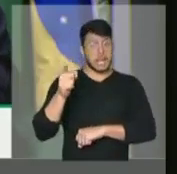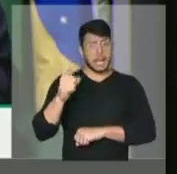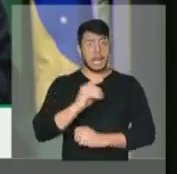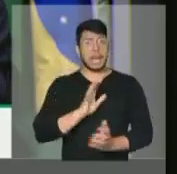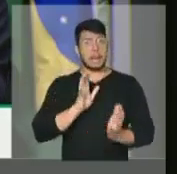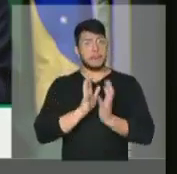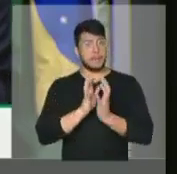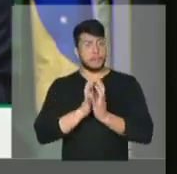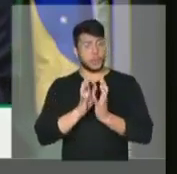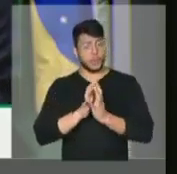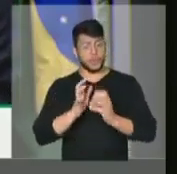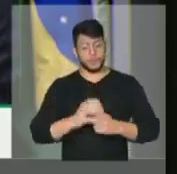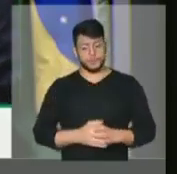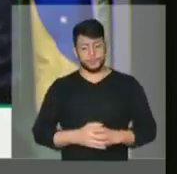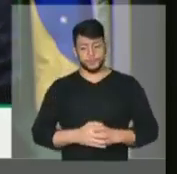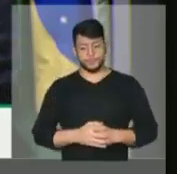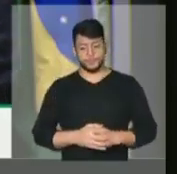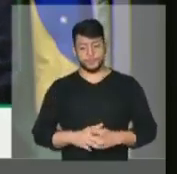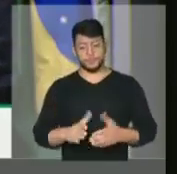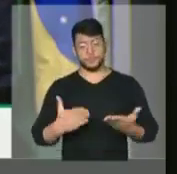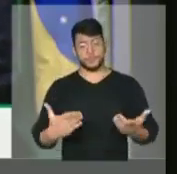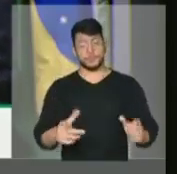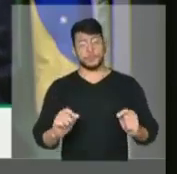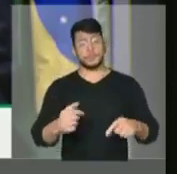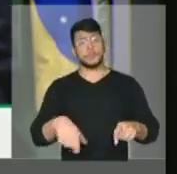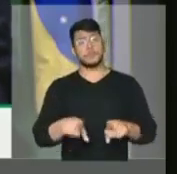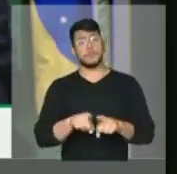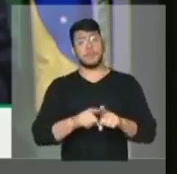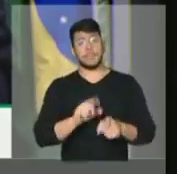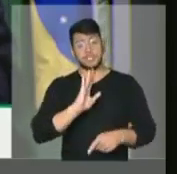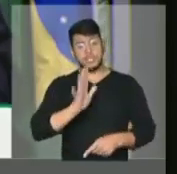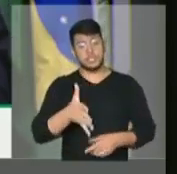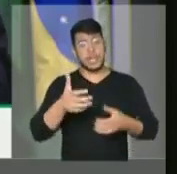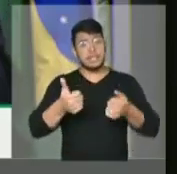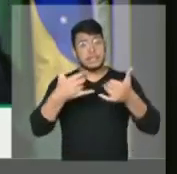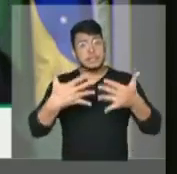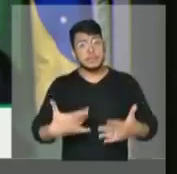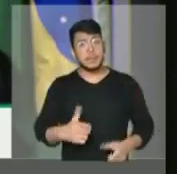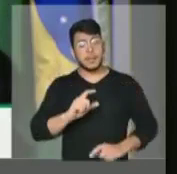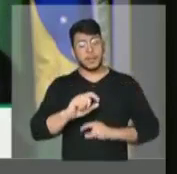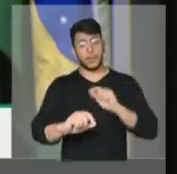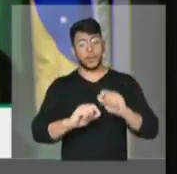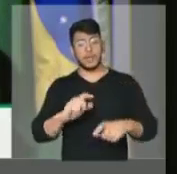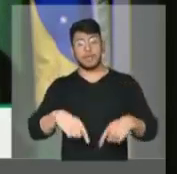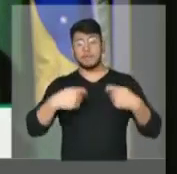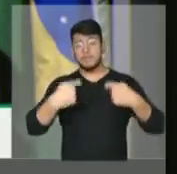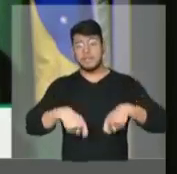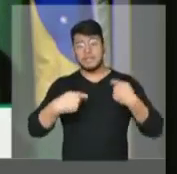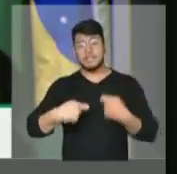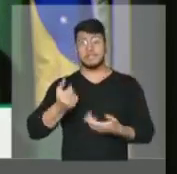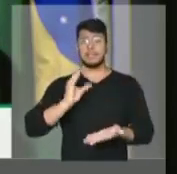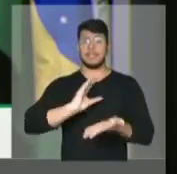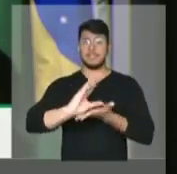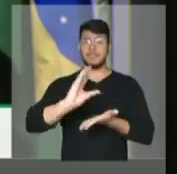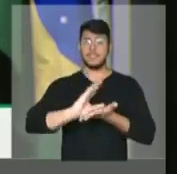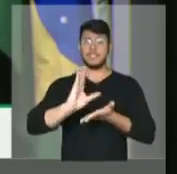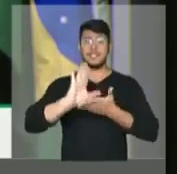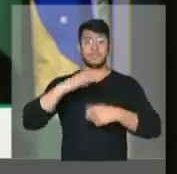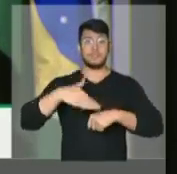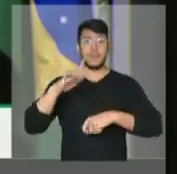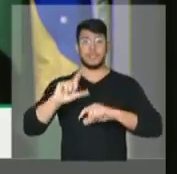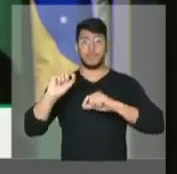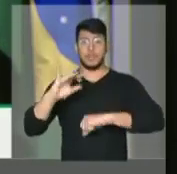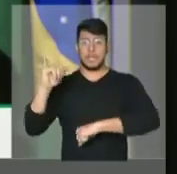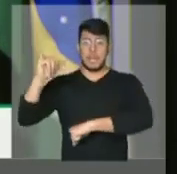da necessidade de investimentos no aeroporto do maior cartão postal desse Brasil, que